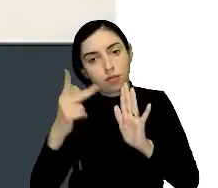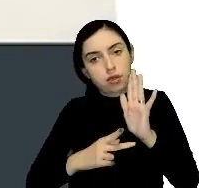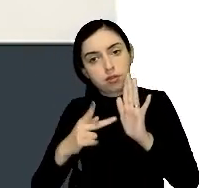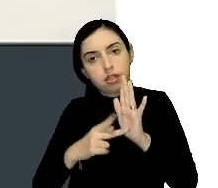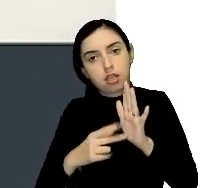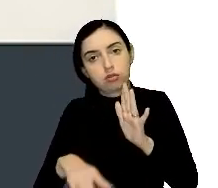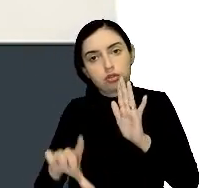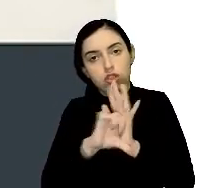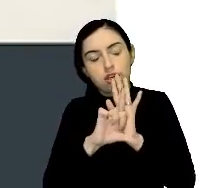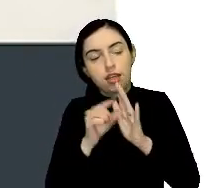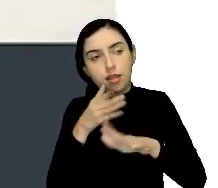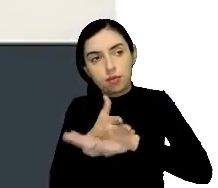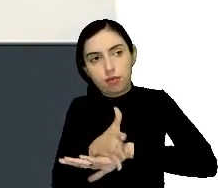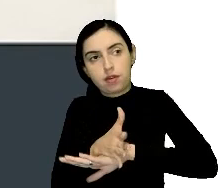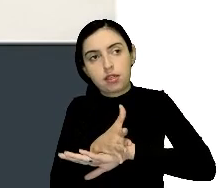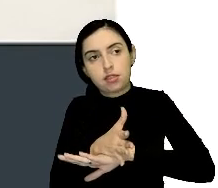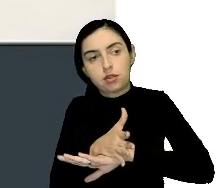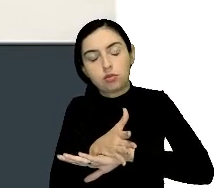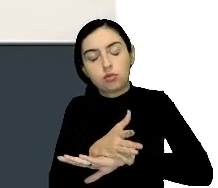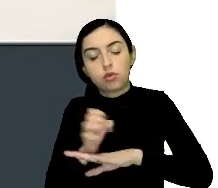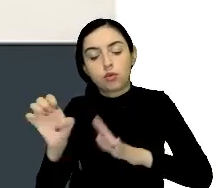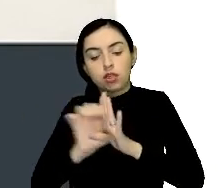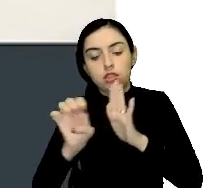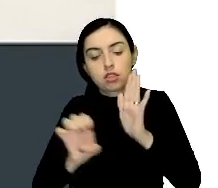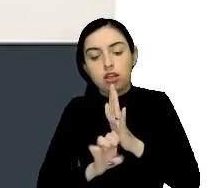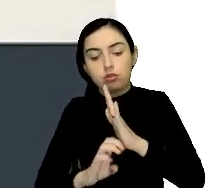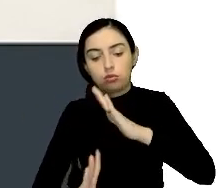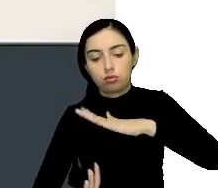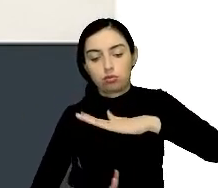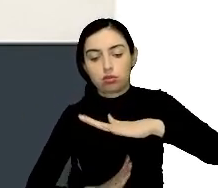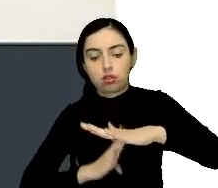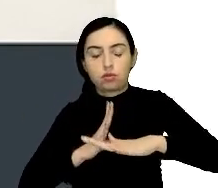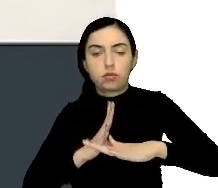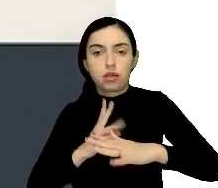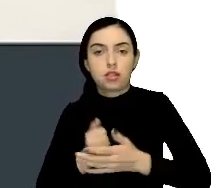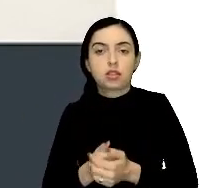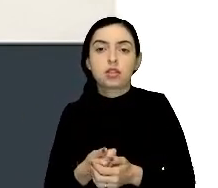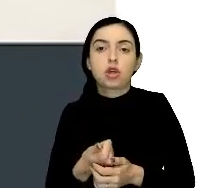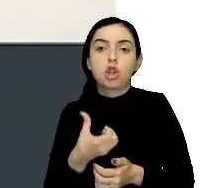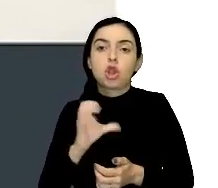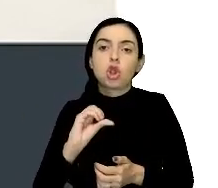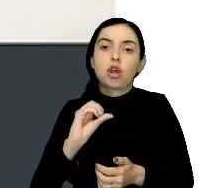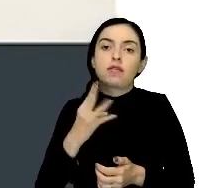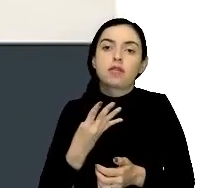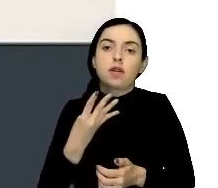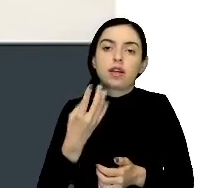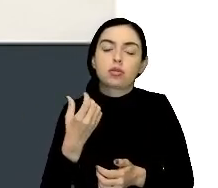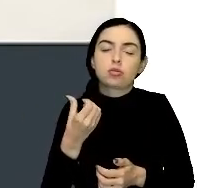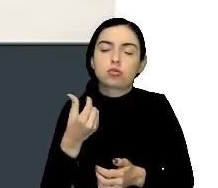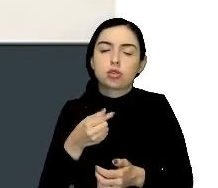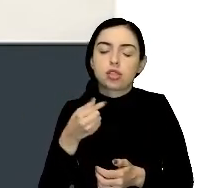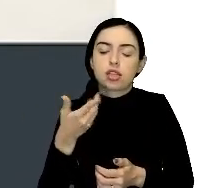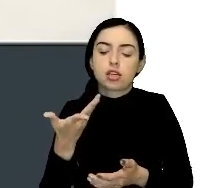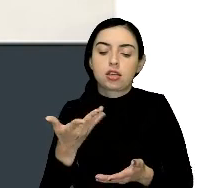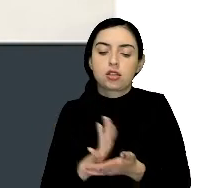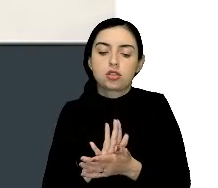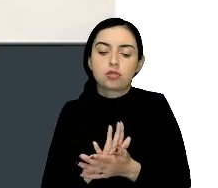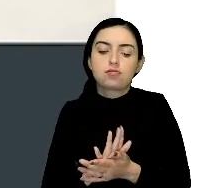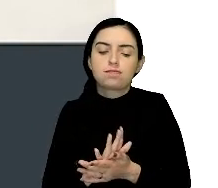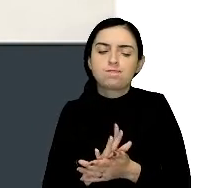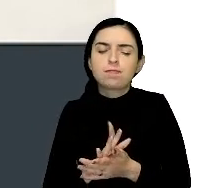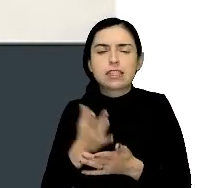levou à aprovação do Estatuto do Refugiado, 9474 de 97, então ele tem uma ligação bastante profunda com essa temática,